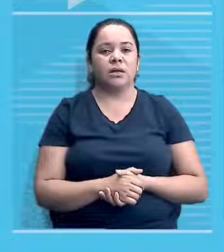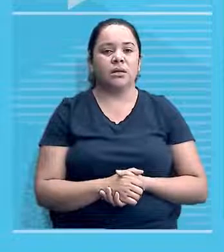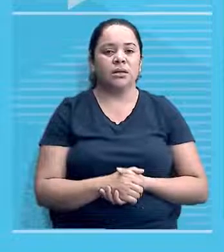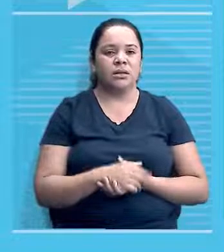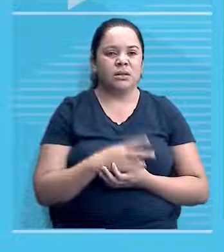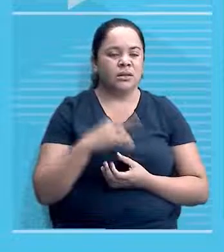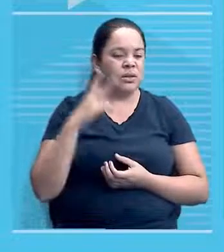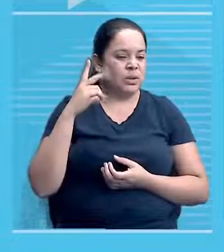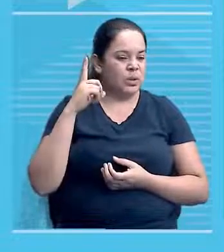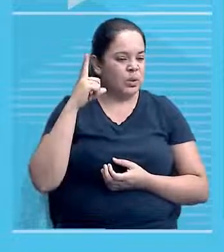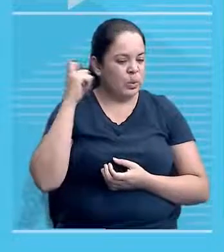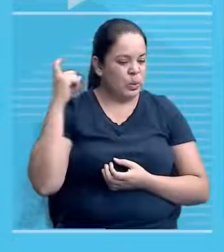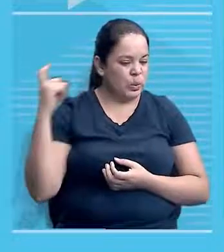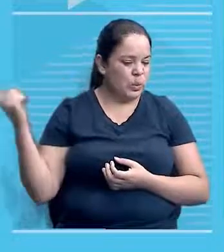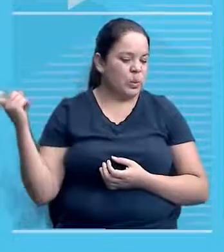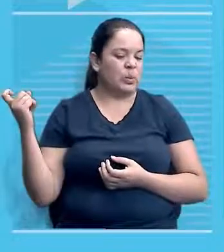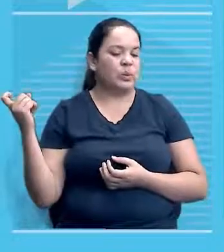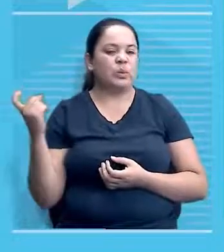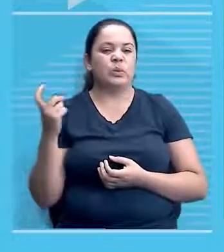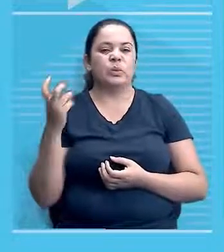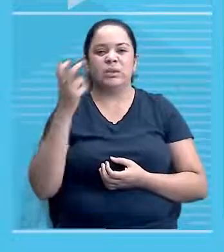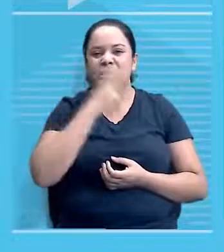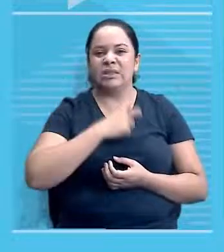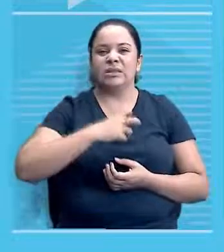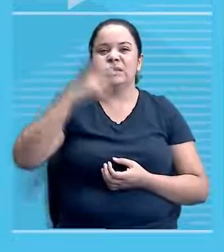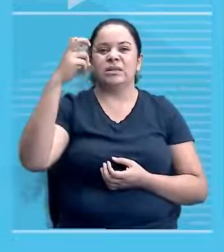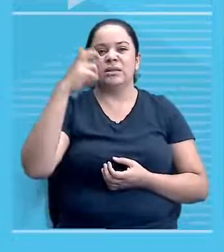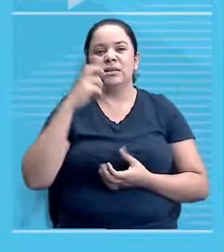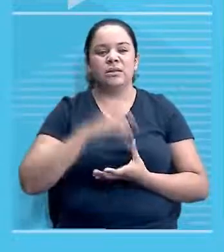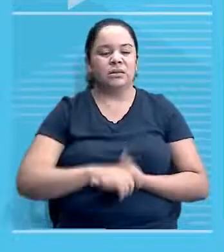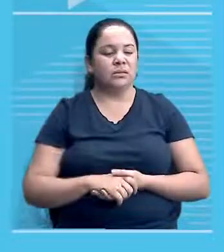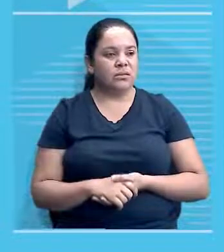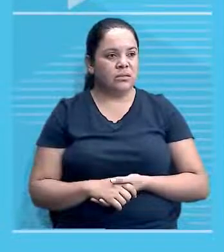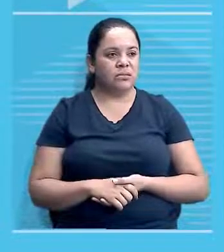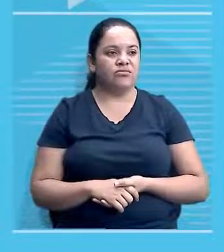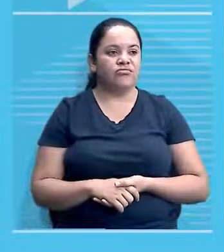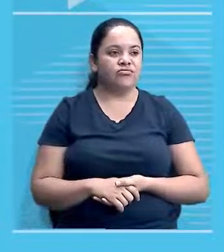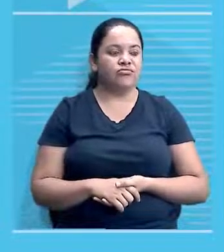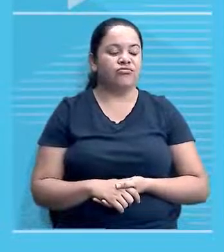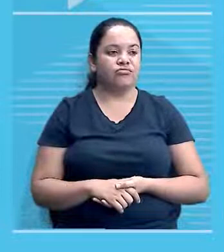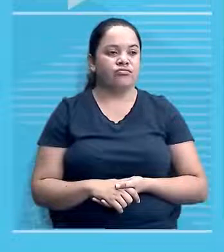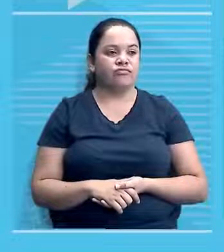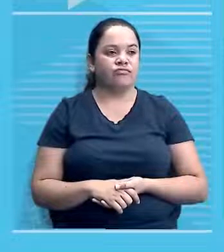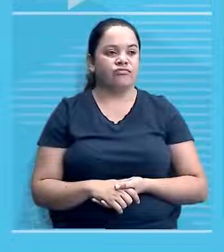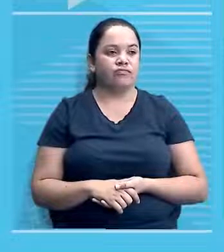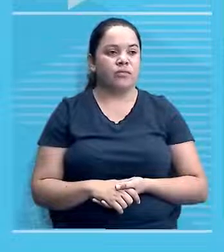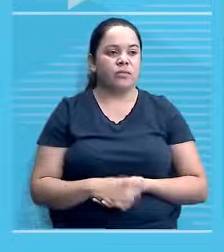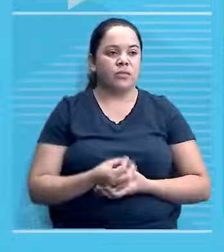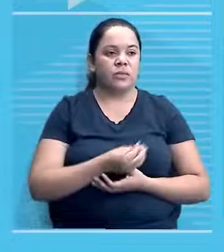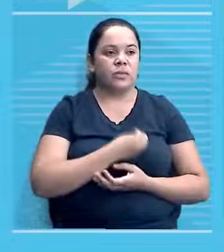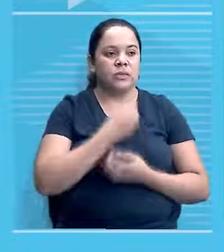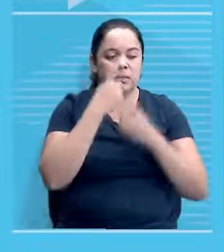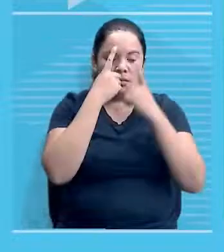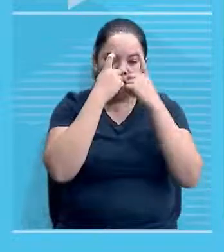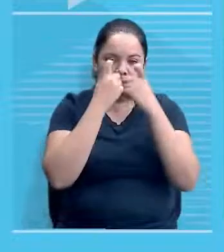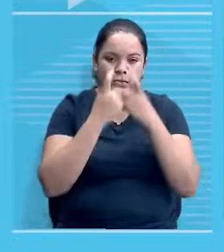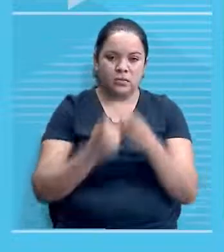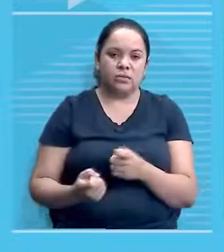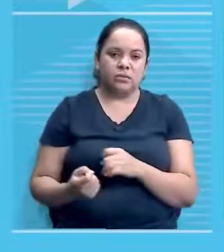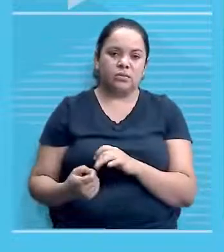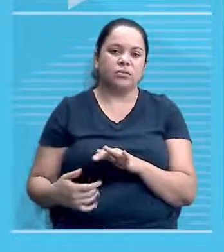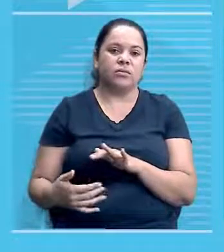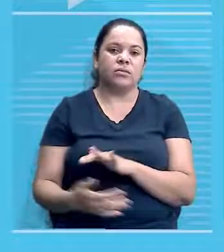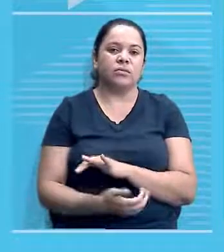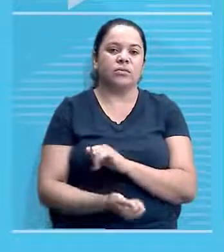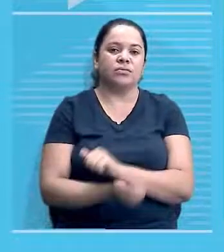apitos Aflitos da cidade né a vida conturbada violenta corrupta na cidade